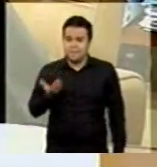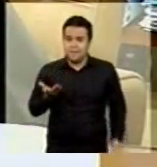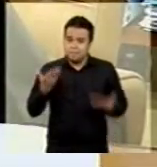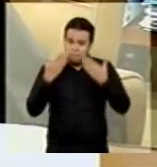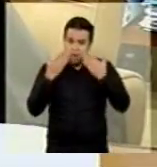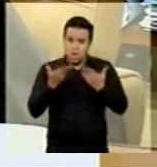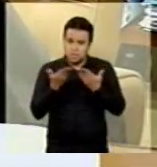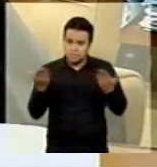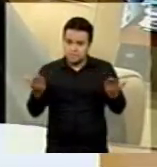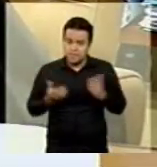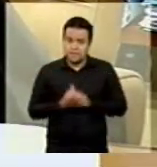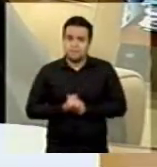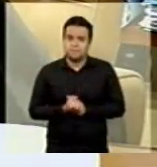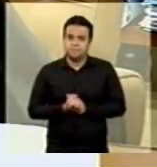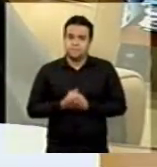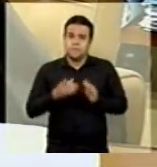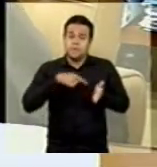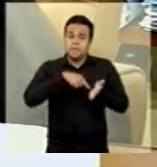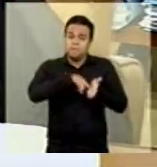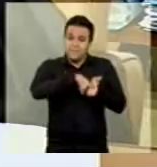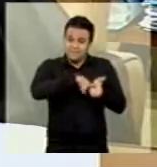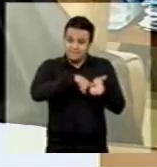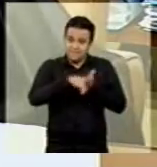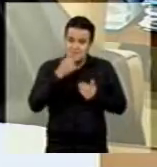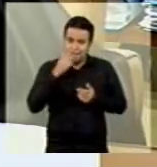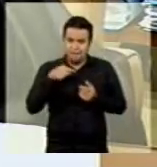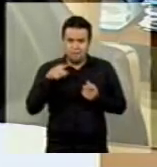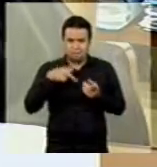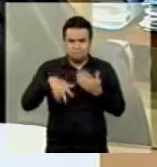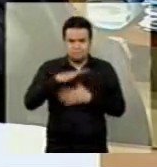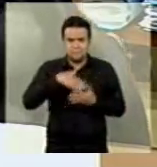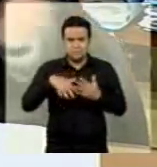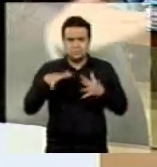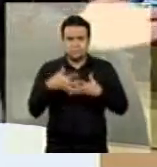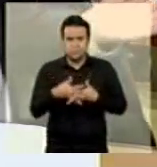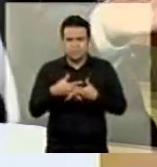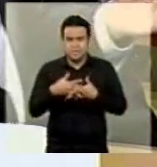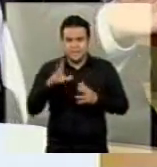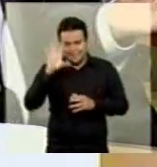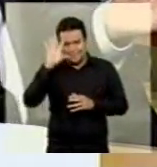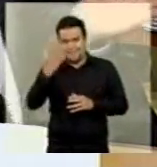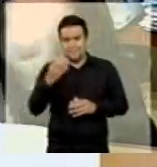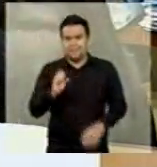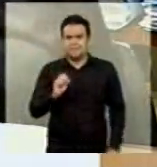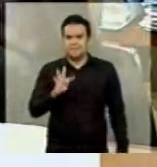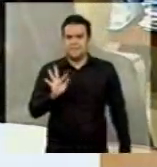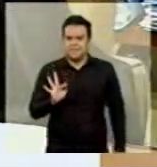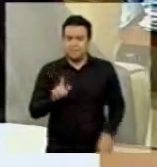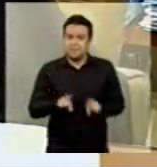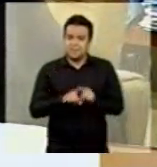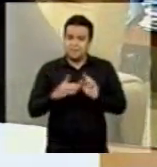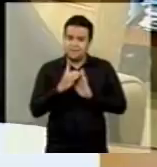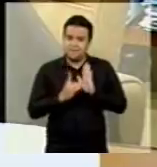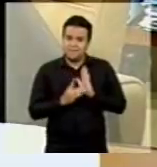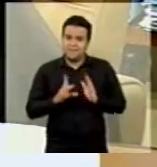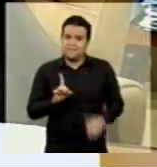explicitados. Na tal pesquisa de que se falava, misturava-se decisão do Supremo com casos de decreto de prescrição. Os